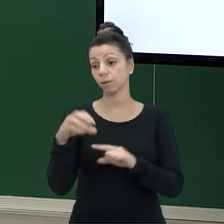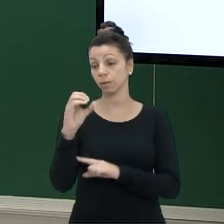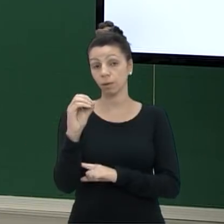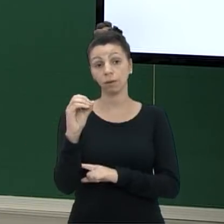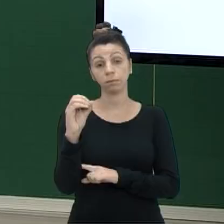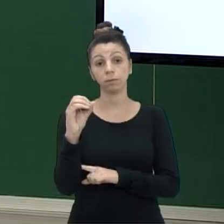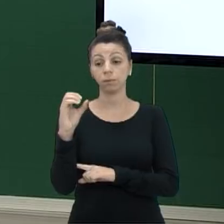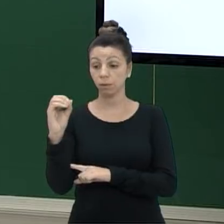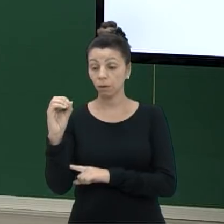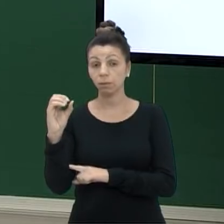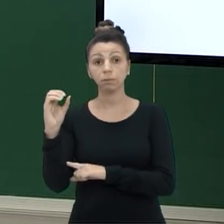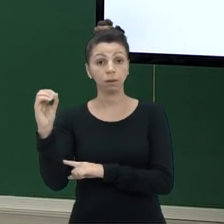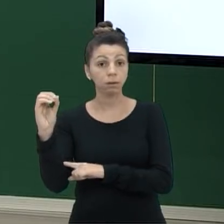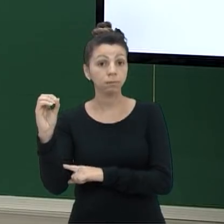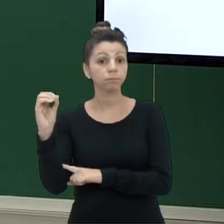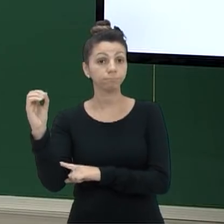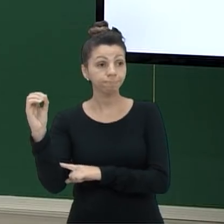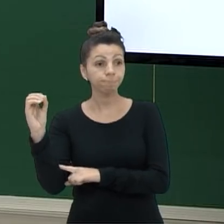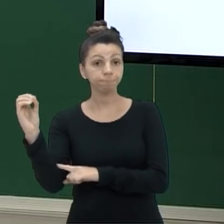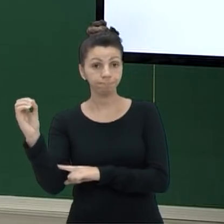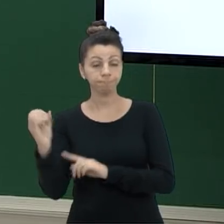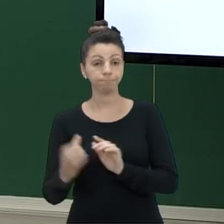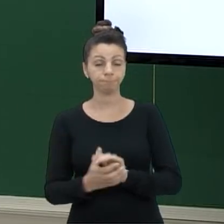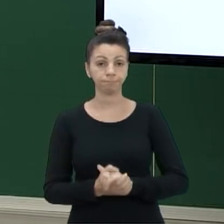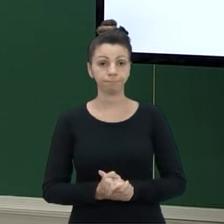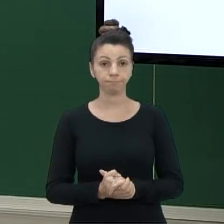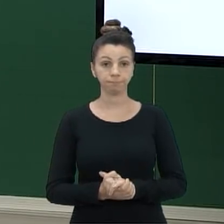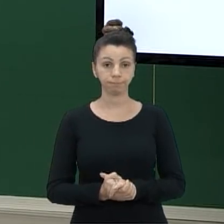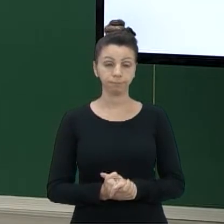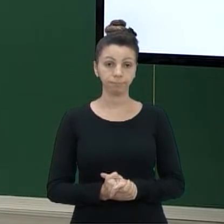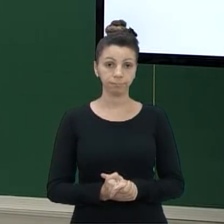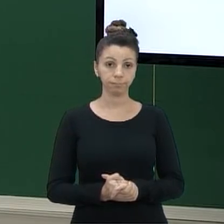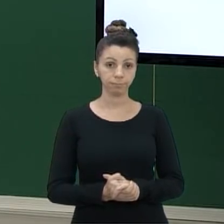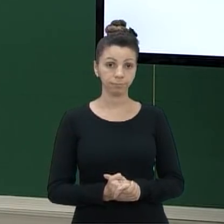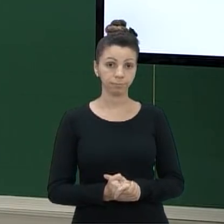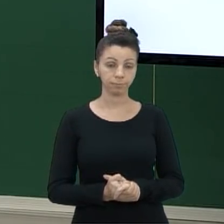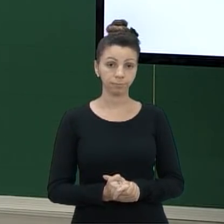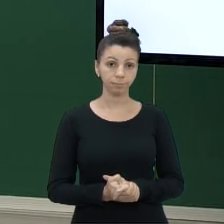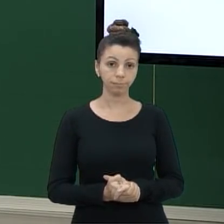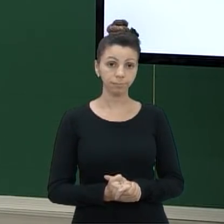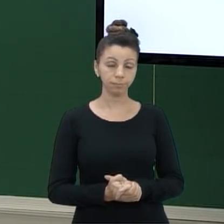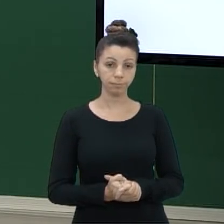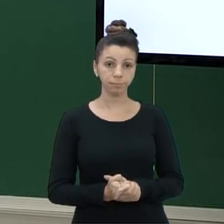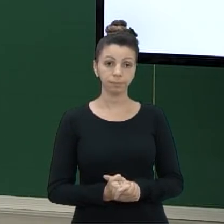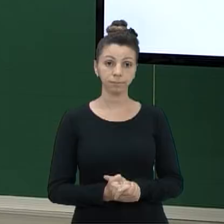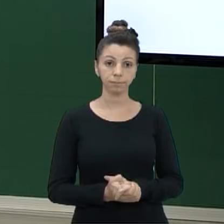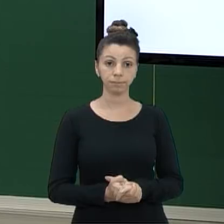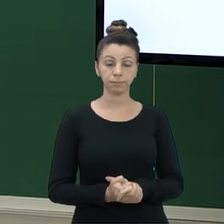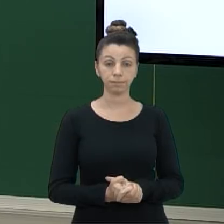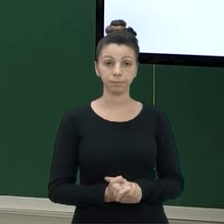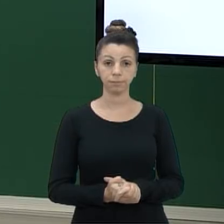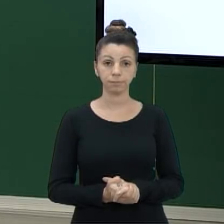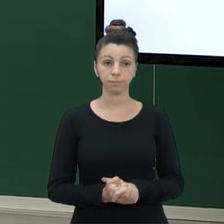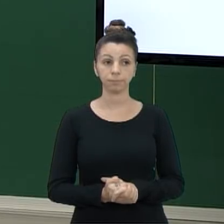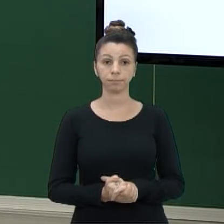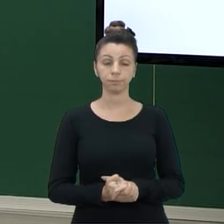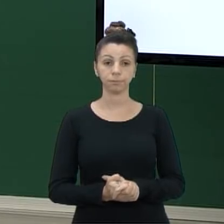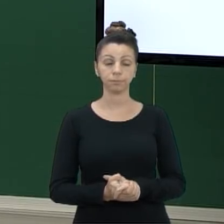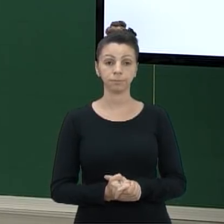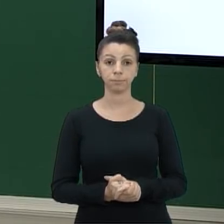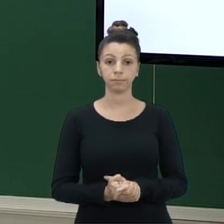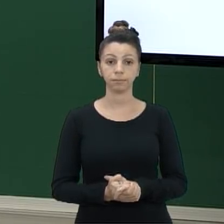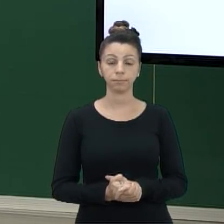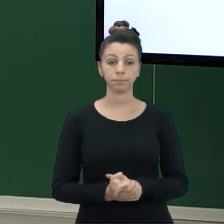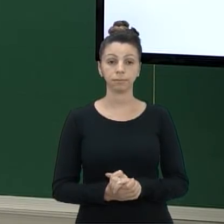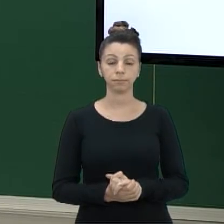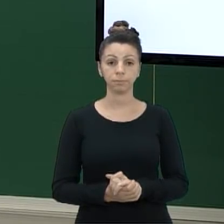0. 0. 5 vezes 0, 0. 5 vezes 0, 0 de novo. 5 vezes 0, 0 de novo. É só